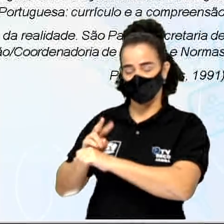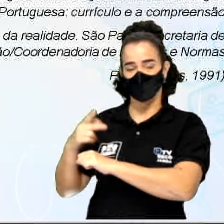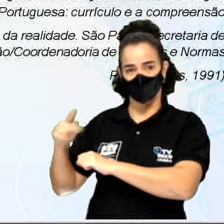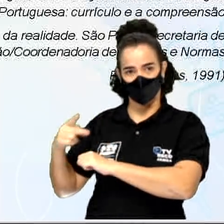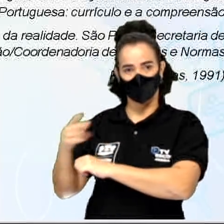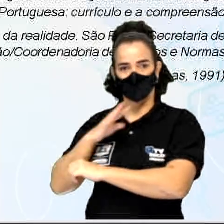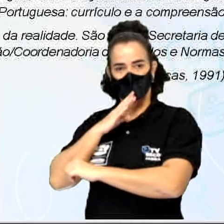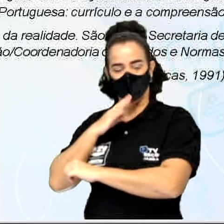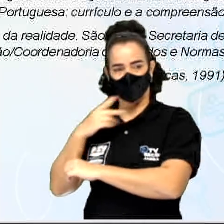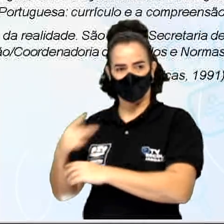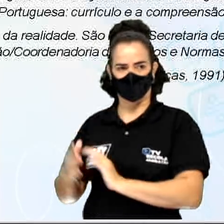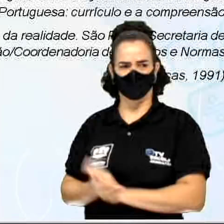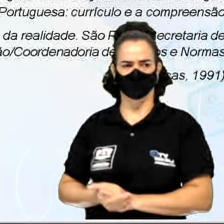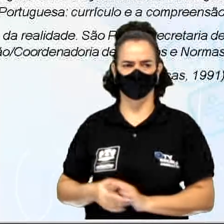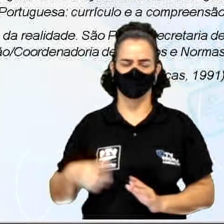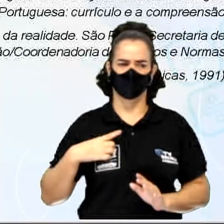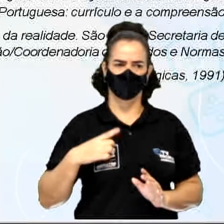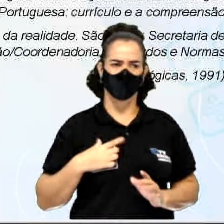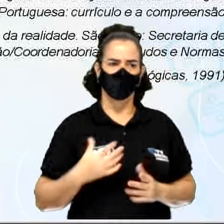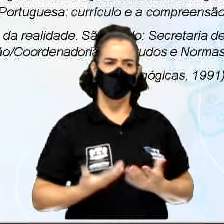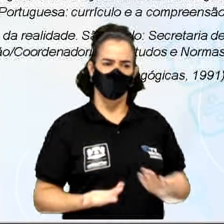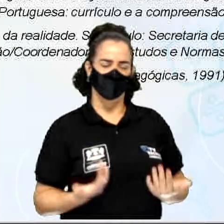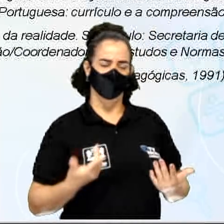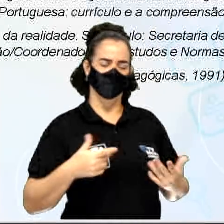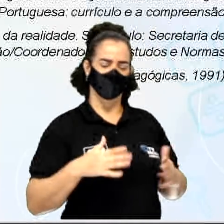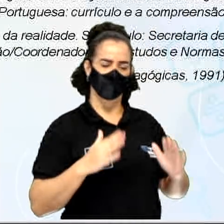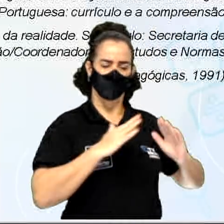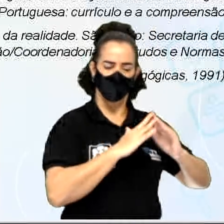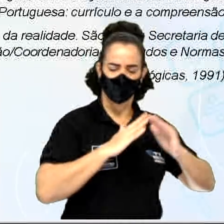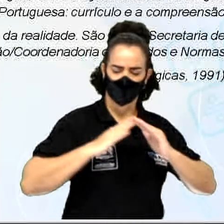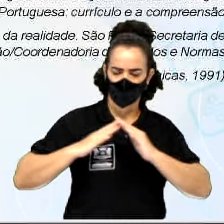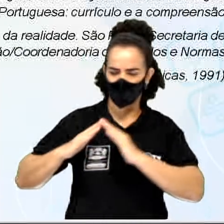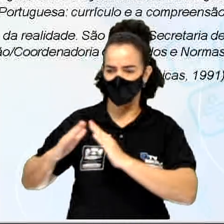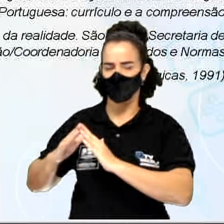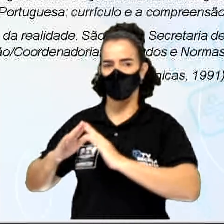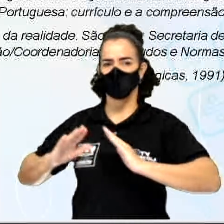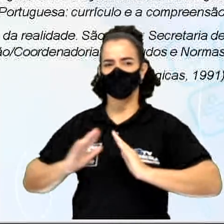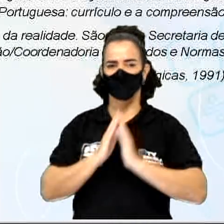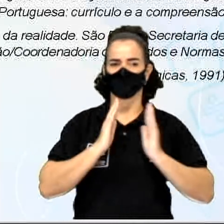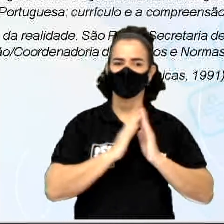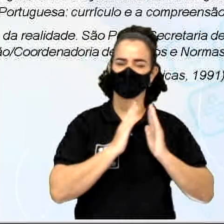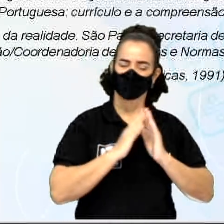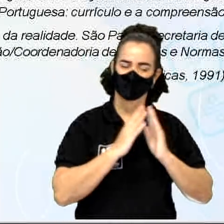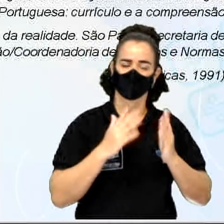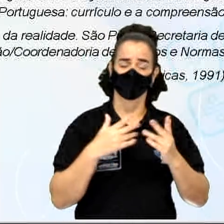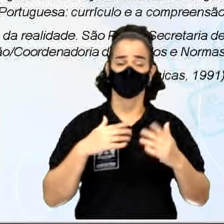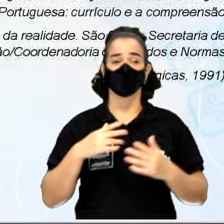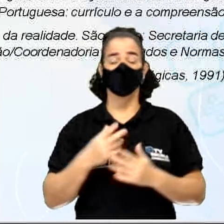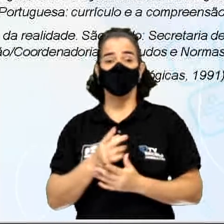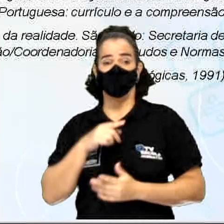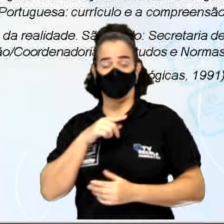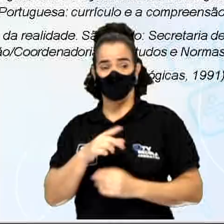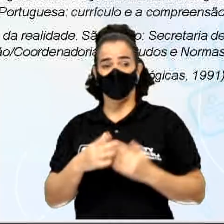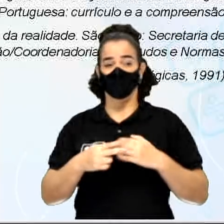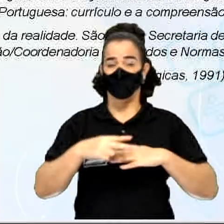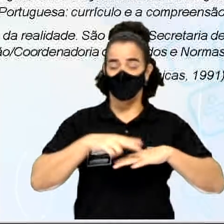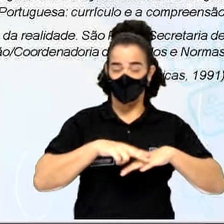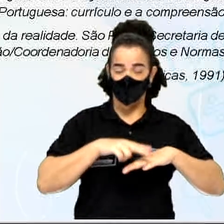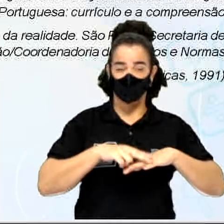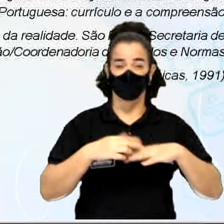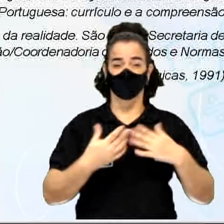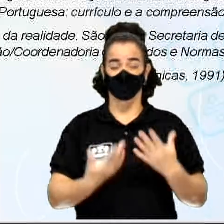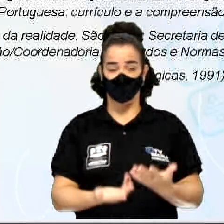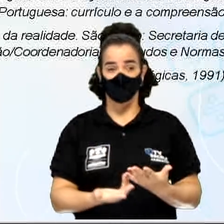força e persistência, o terror admirado da favela em que morava, viúva de bandido morto com 16 tiros e